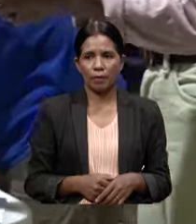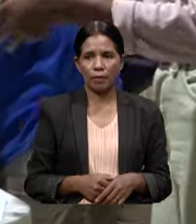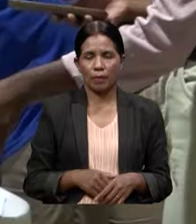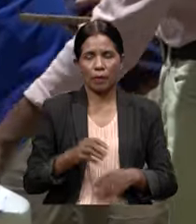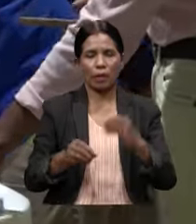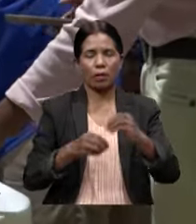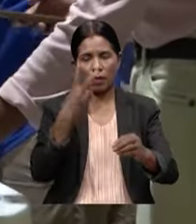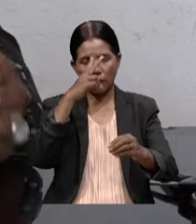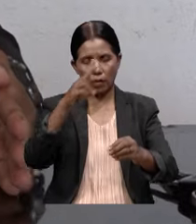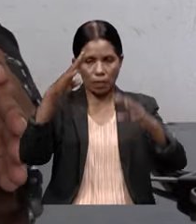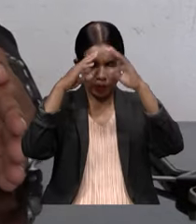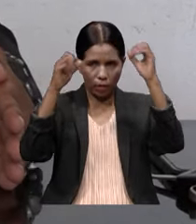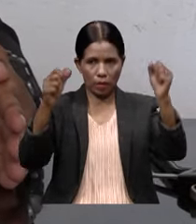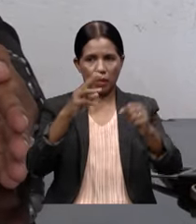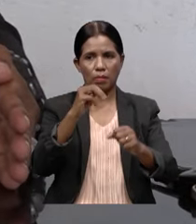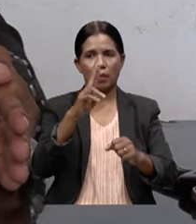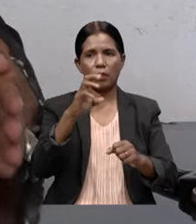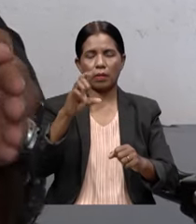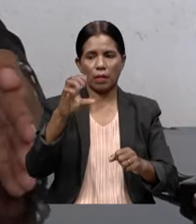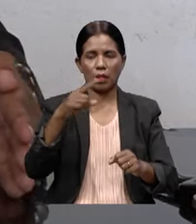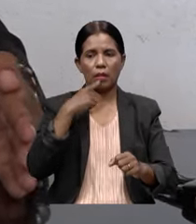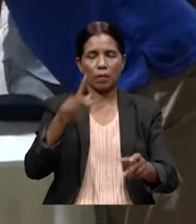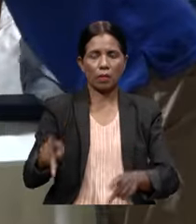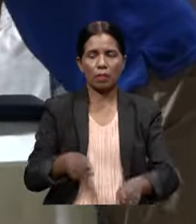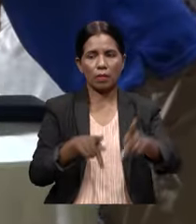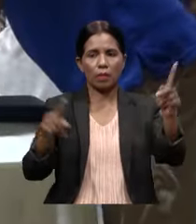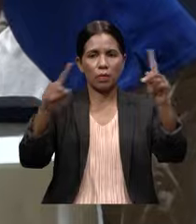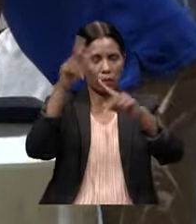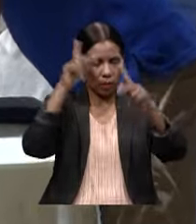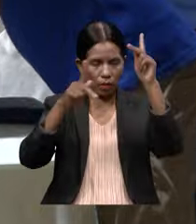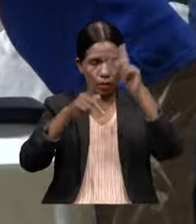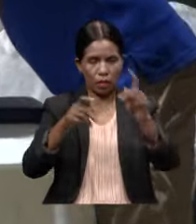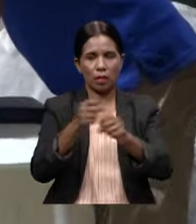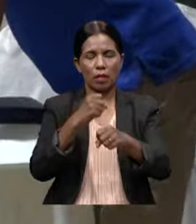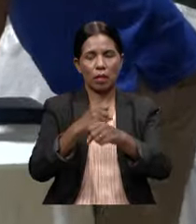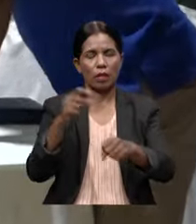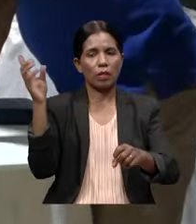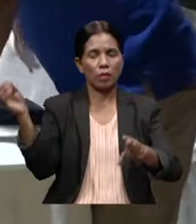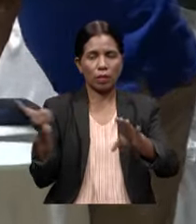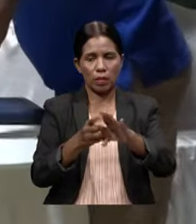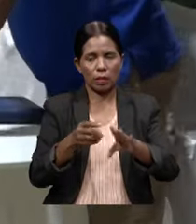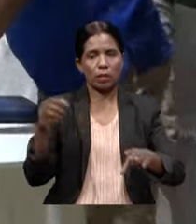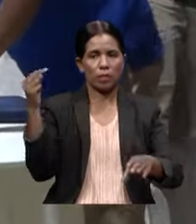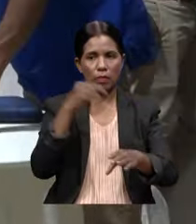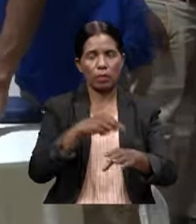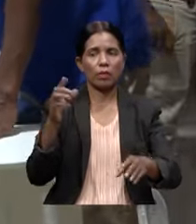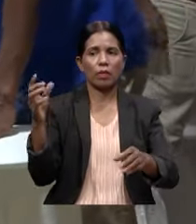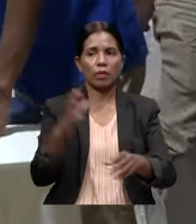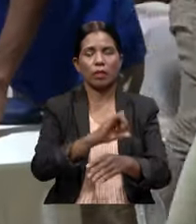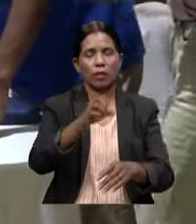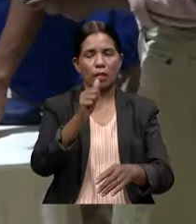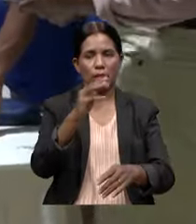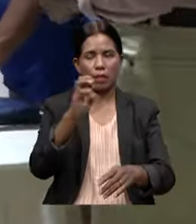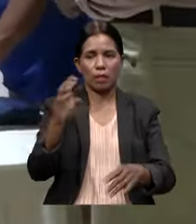Relaciona a situação, né, presidente Emanuel FC clarifica para o público com o caso falsificação do documento de identidade Moris Nien, mas o jogador Jaimito